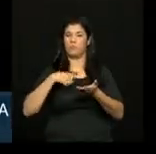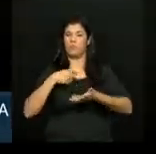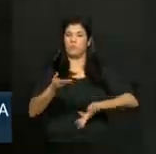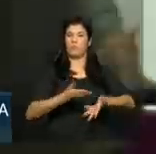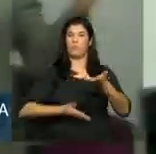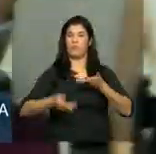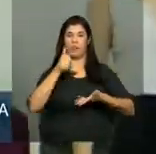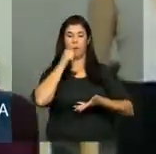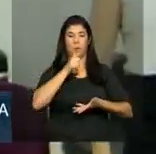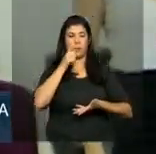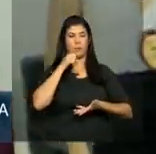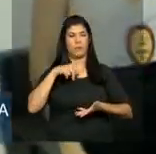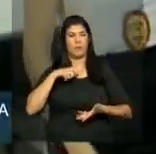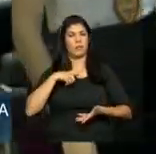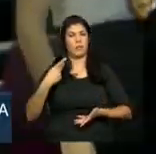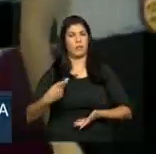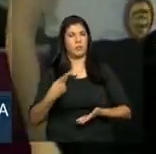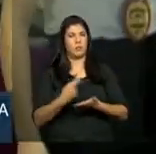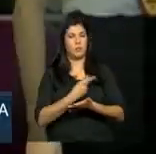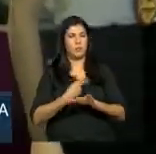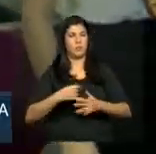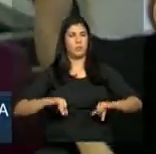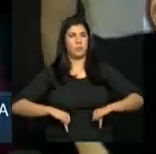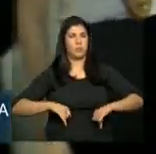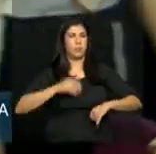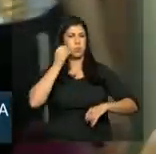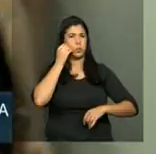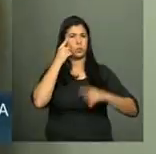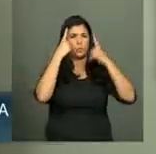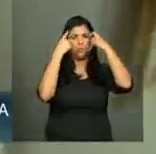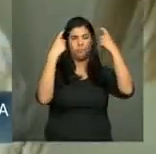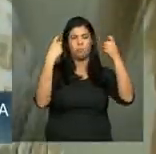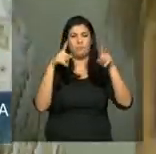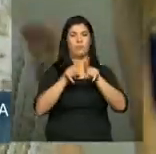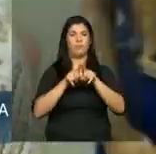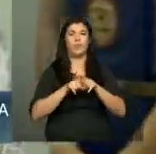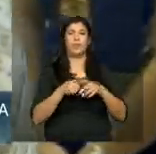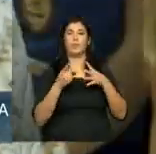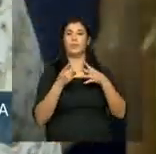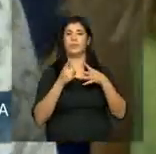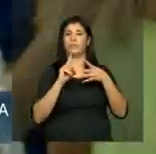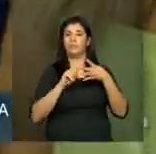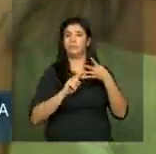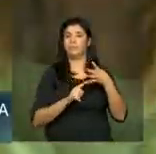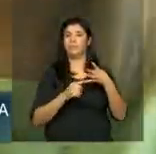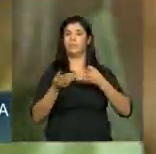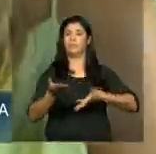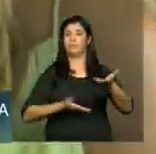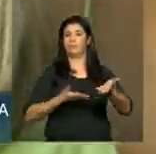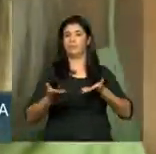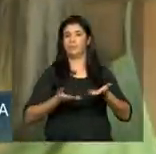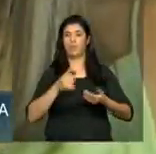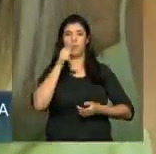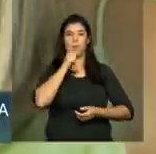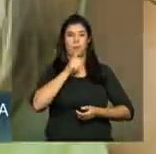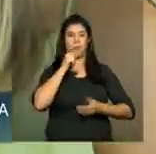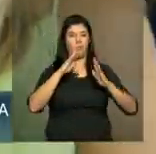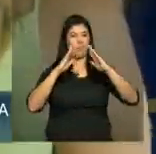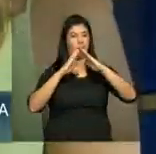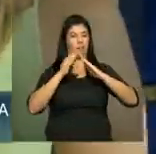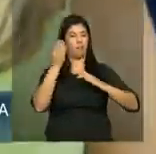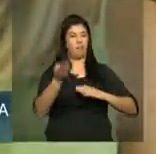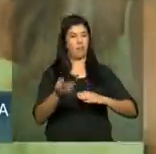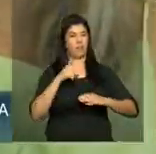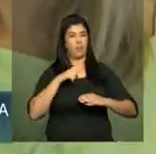mulheres em situação de violência entre os serviços a casa da mulher brasileira contará